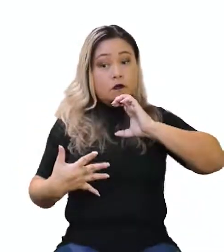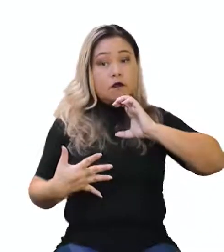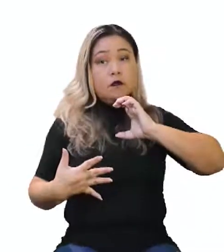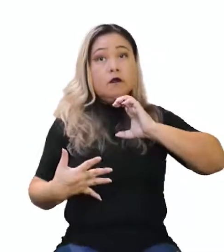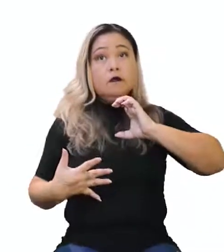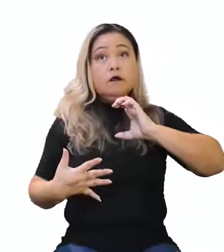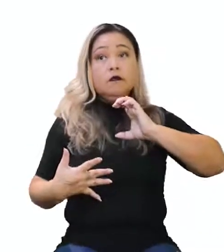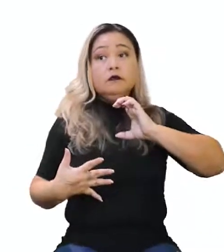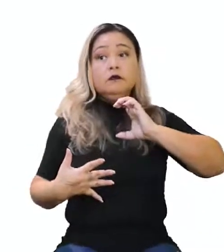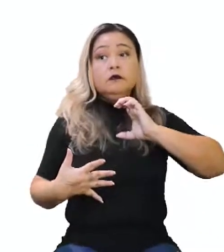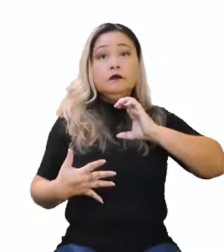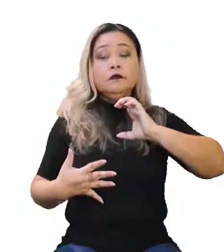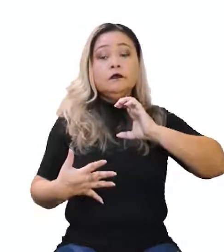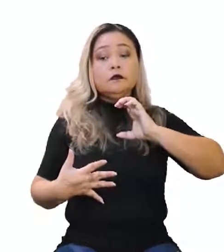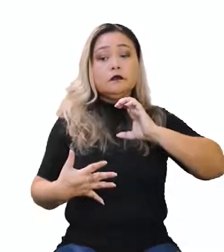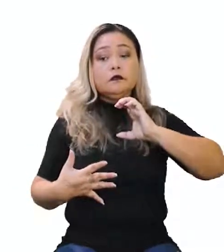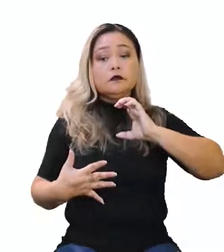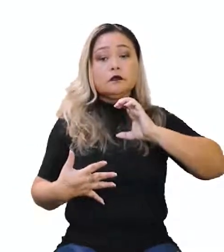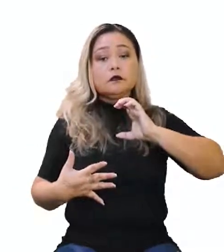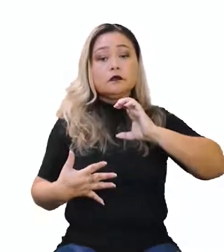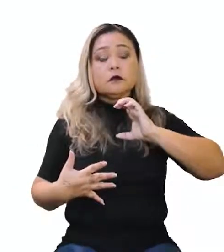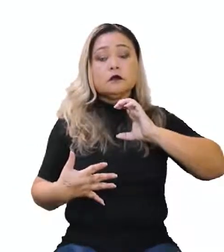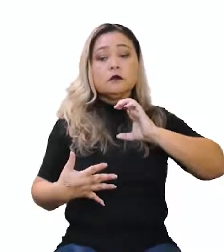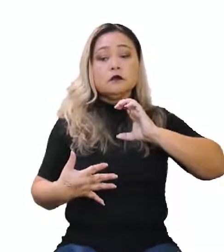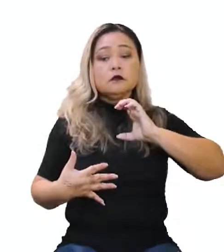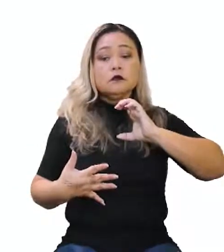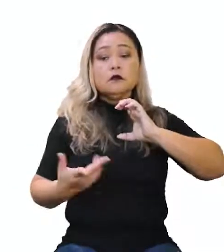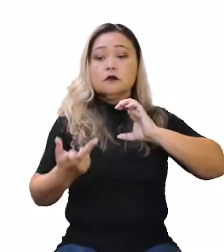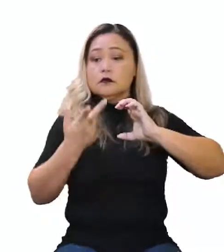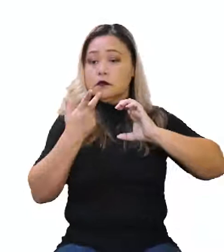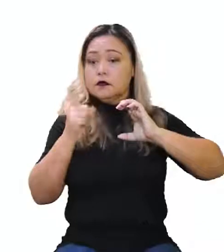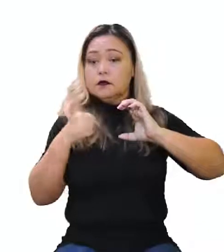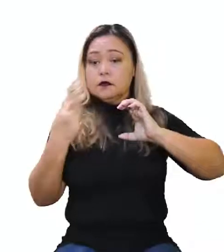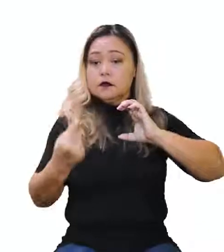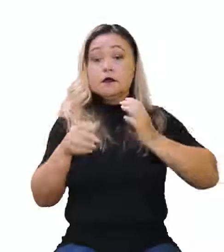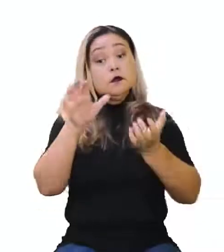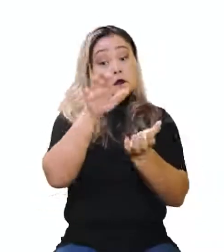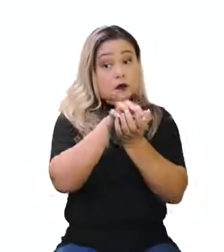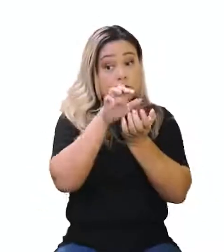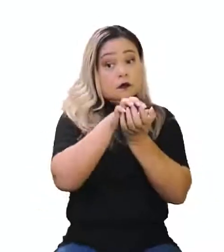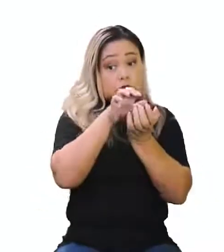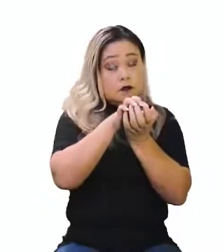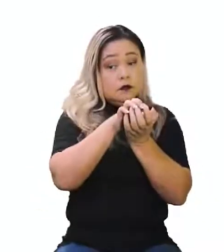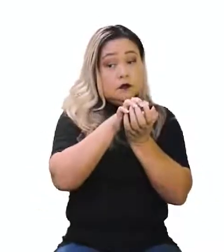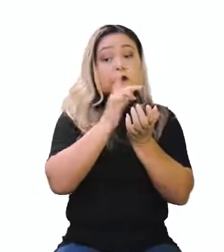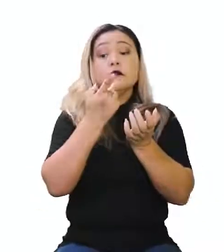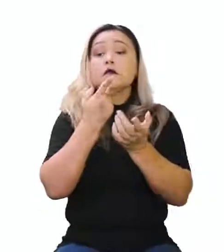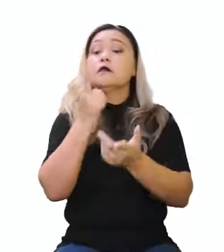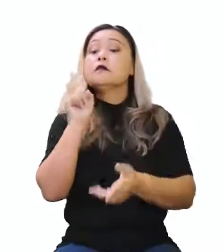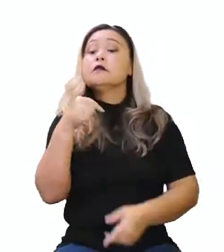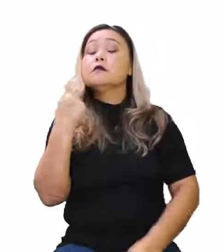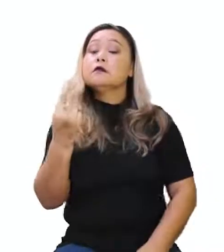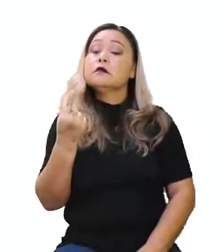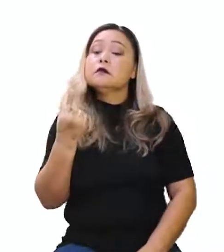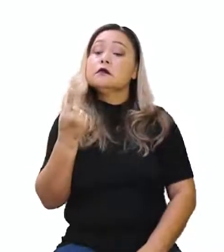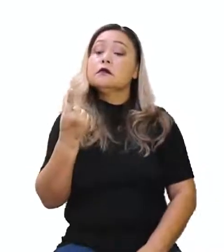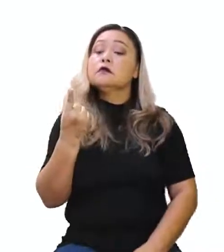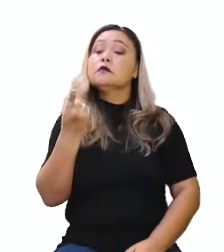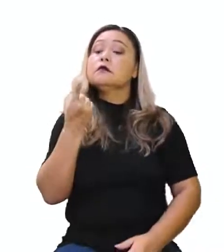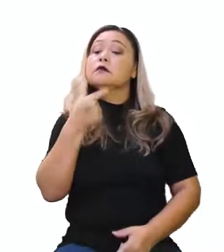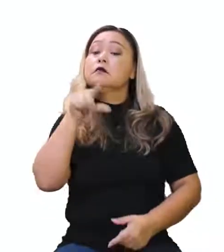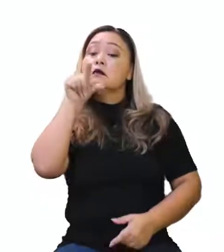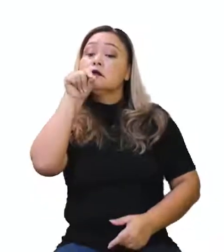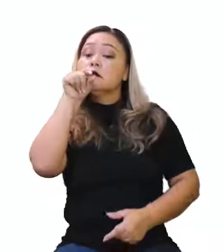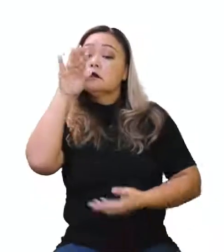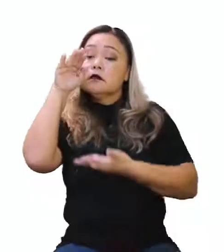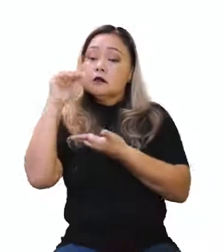Lembra, professor? Olha, nós falamos sobre jacaré, não foi isso? Falamos sobre